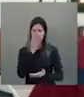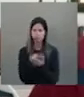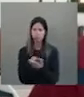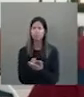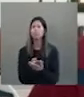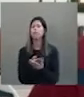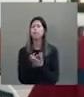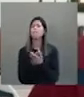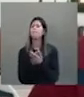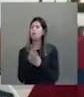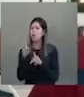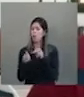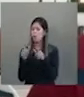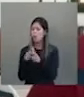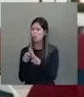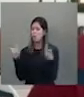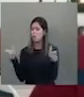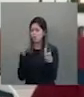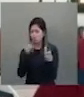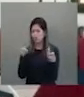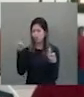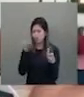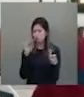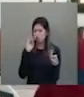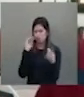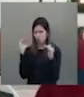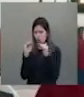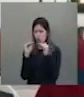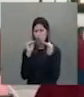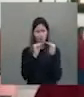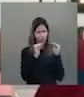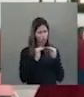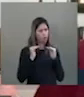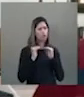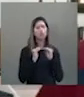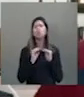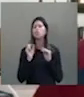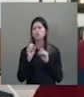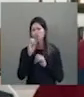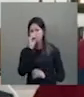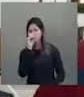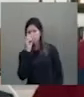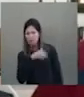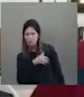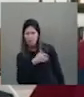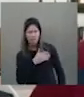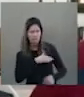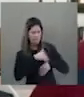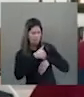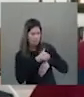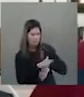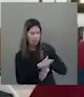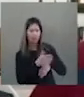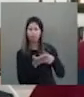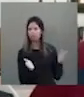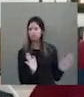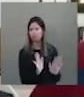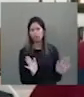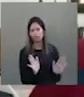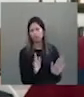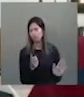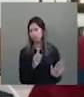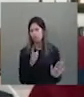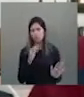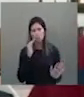aqui concordam com isso. Jogar aquilo fora como se nada tivesse acontecido é simplesmente nos condenar a repetir aquela história toda